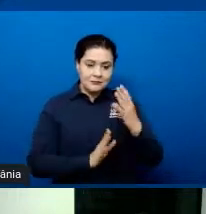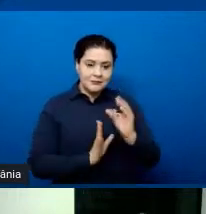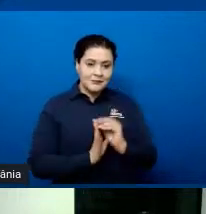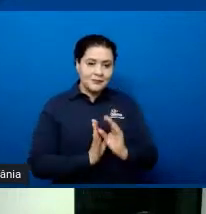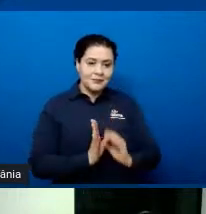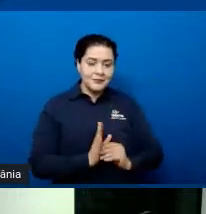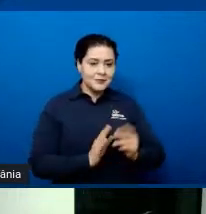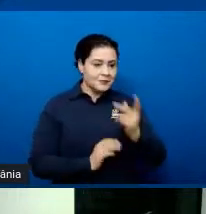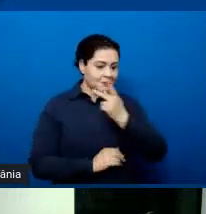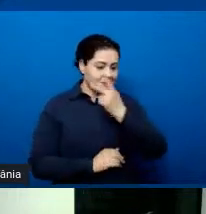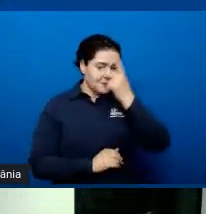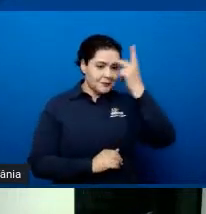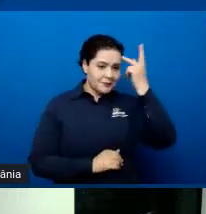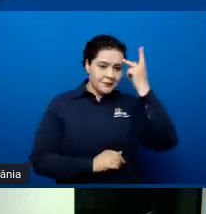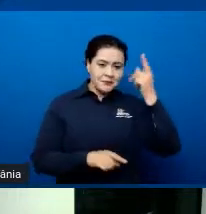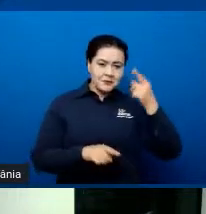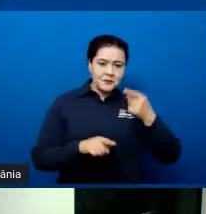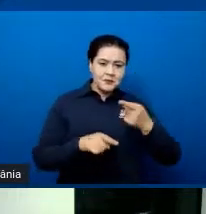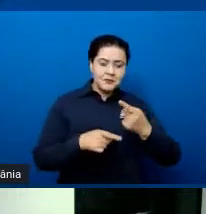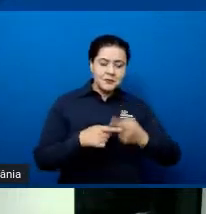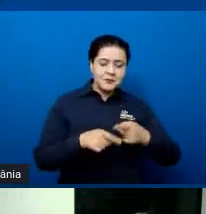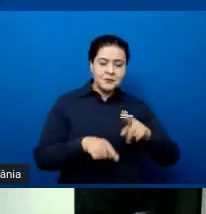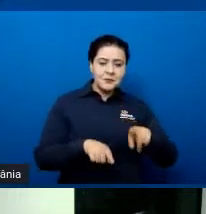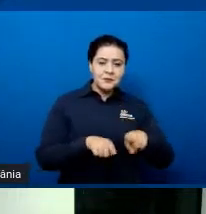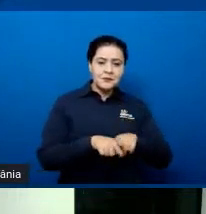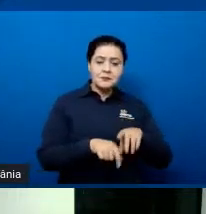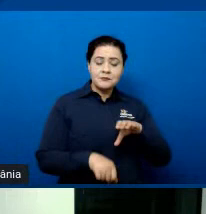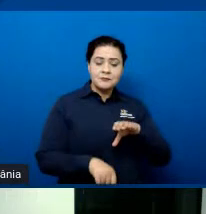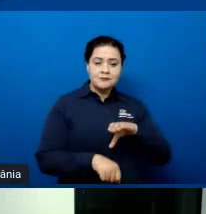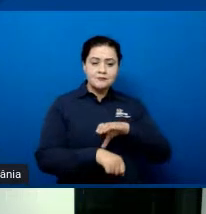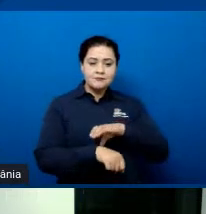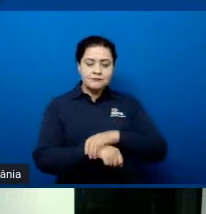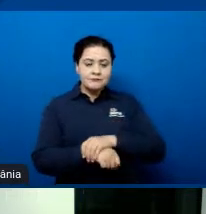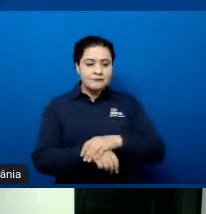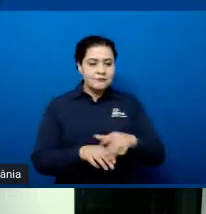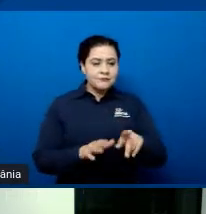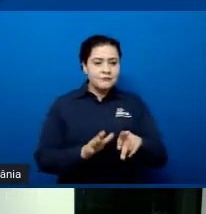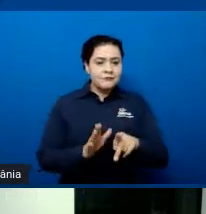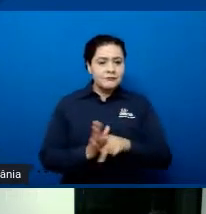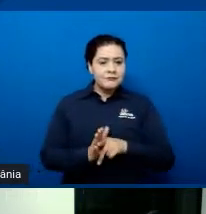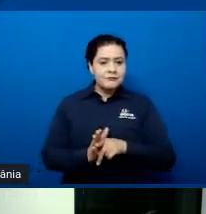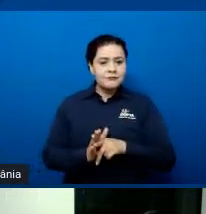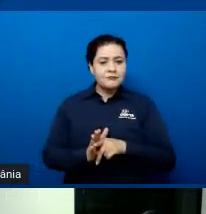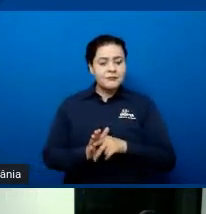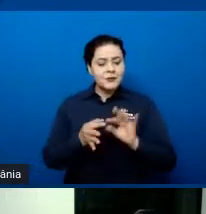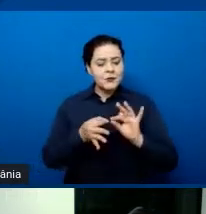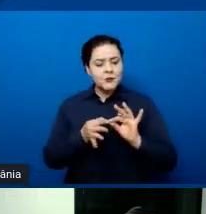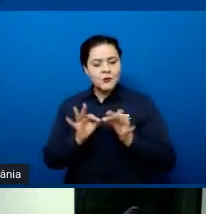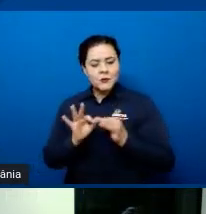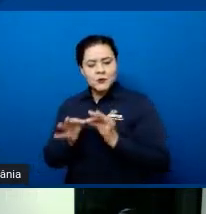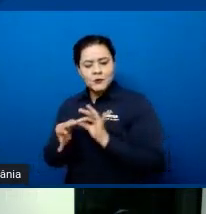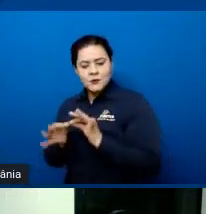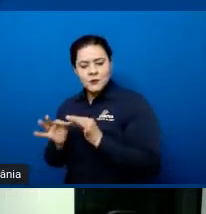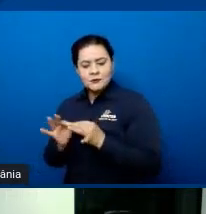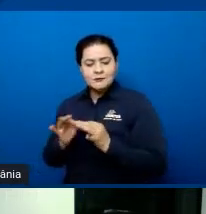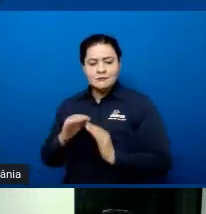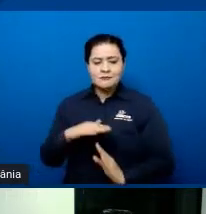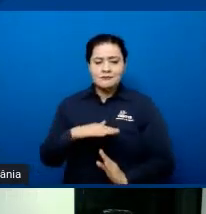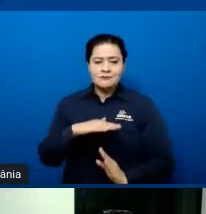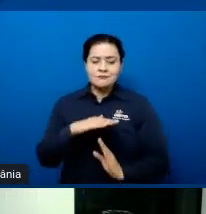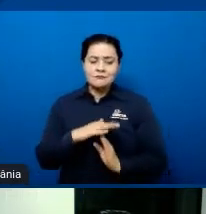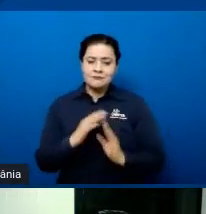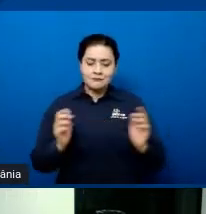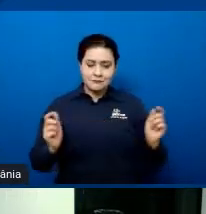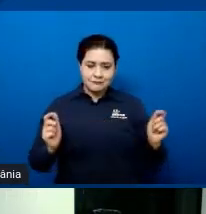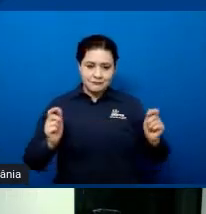e traz essa materialização de conteúdo para a educação, eles trazem nos detalhes máximos